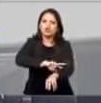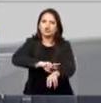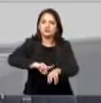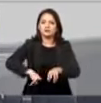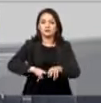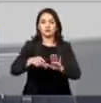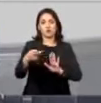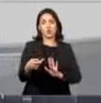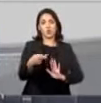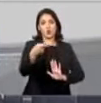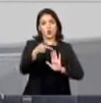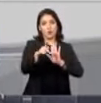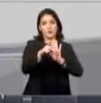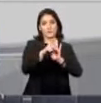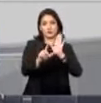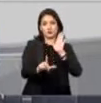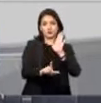decreto legislativo